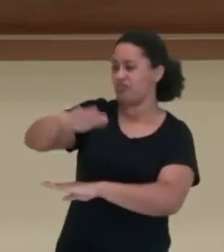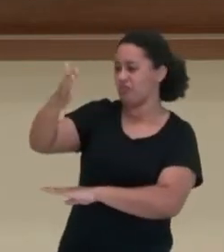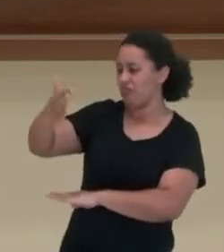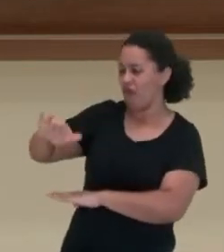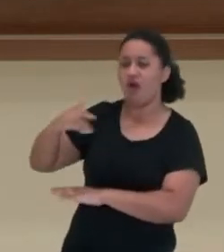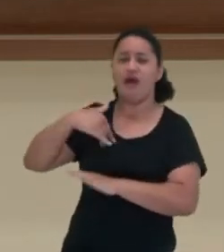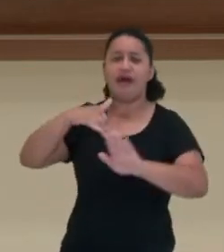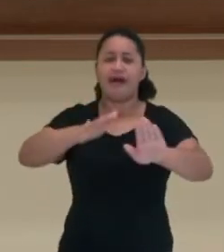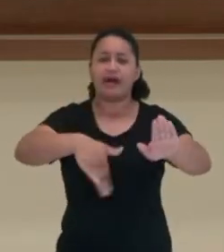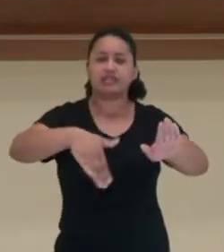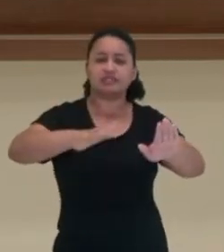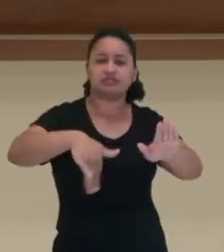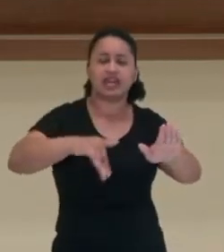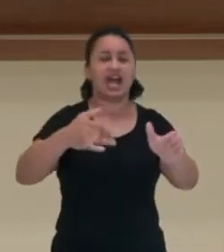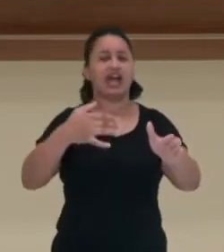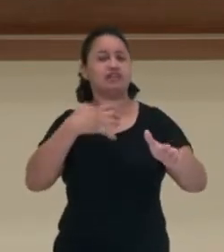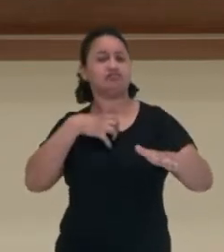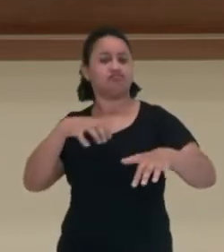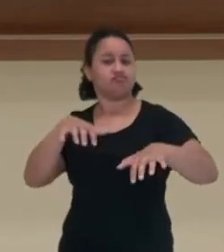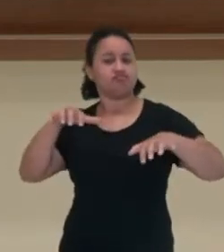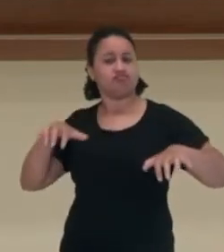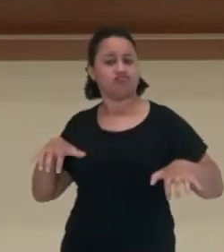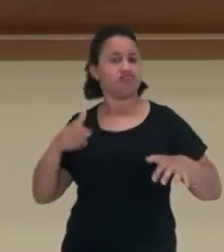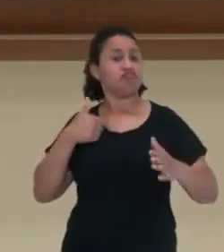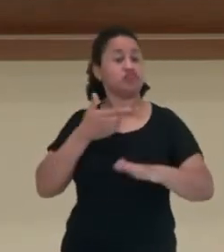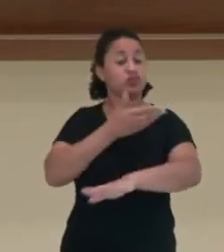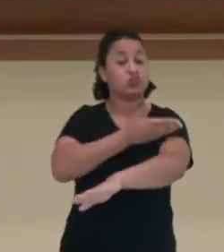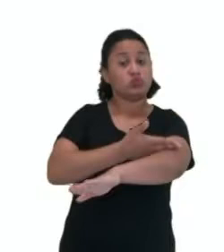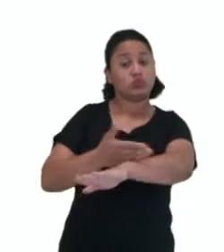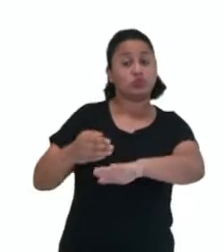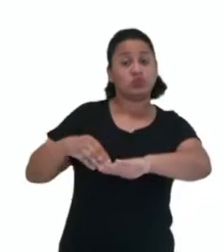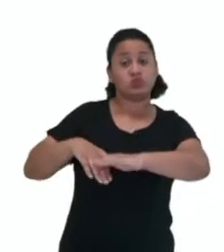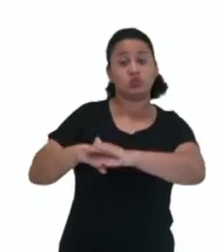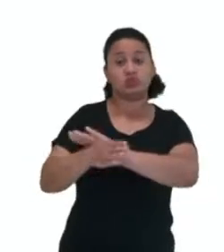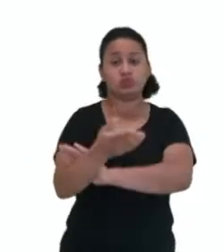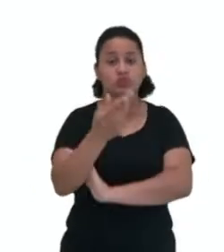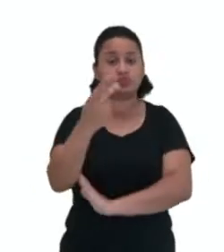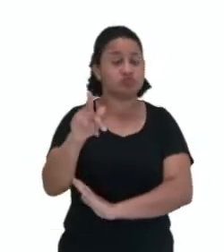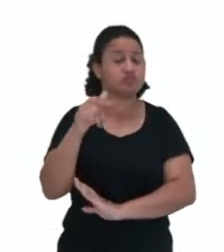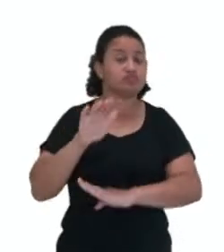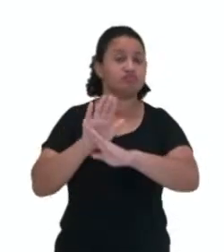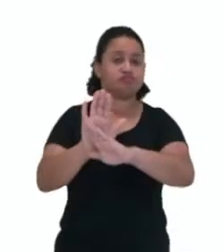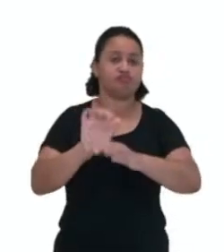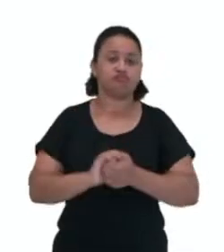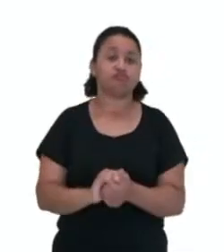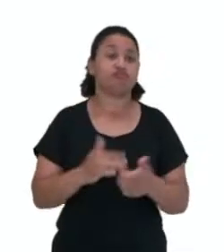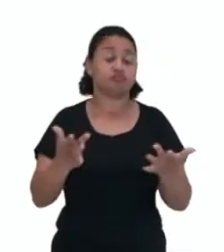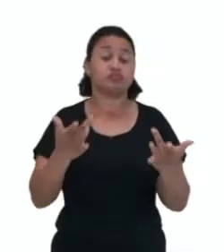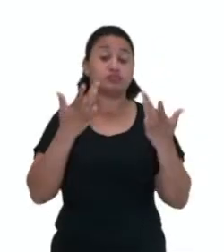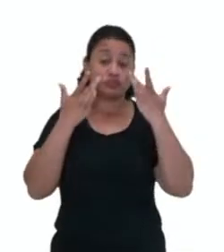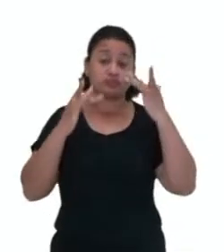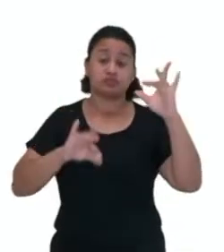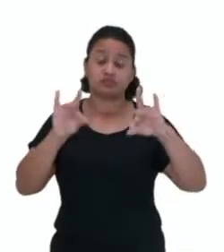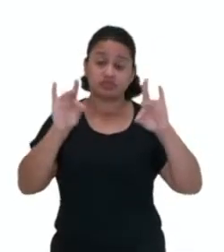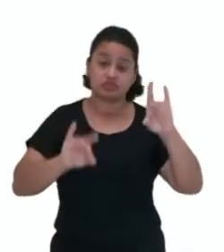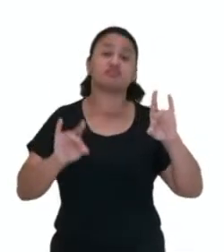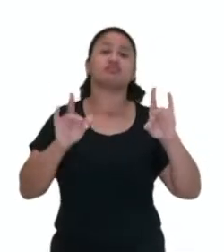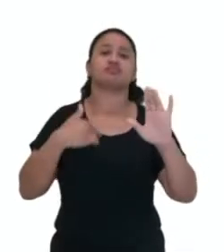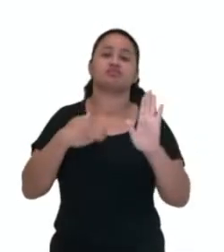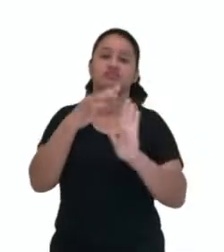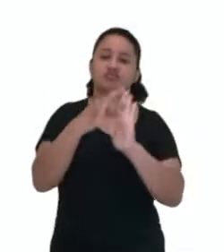e os costumes, ele contribuiu para isso. A peça, como você pode ver, é um texto